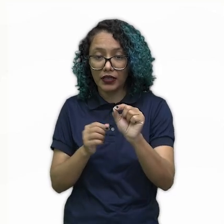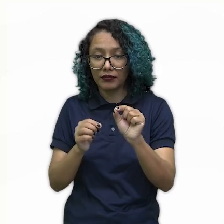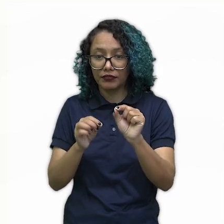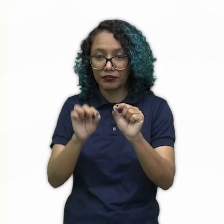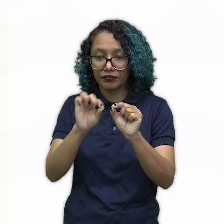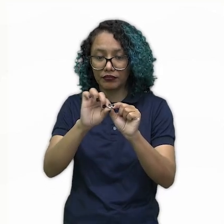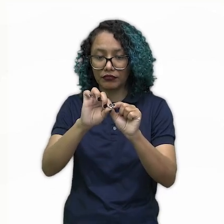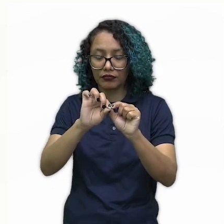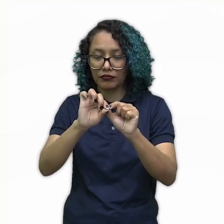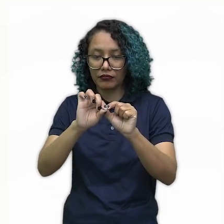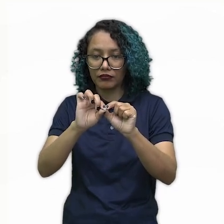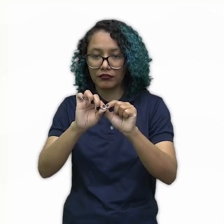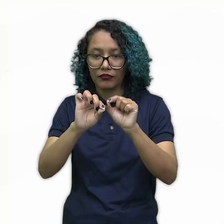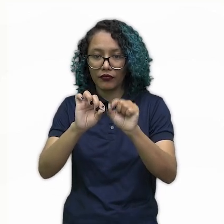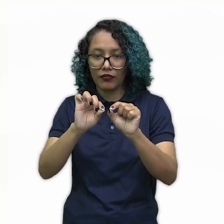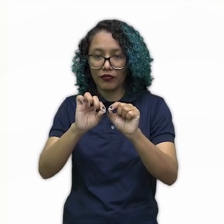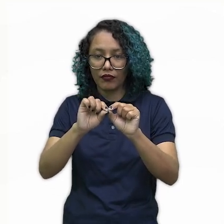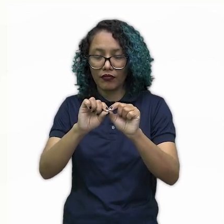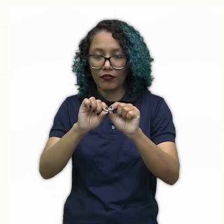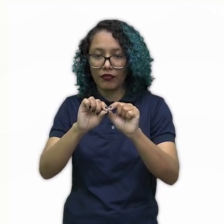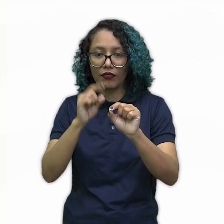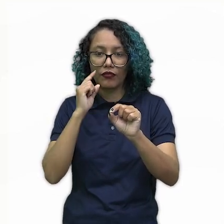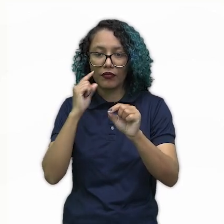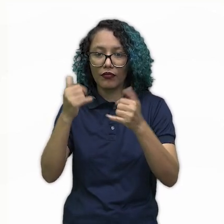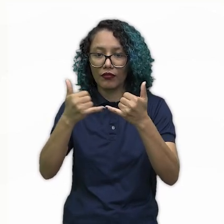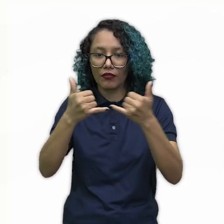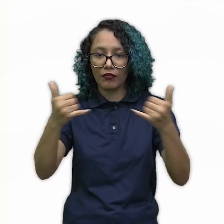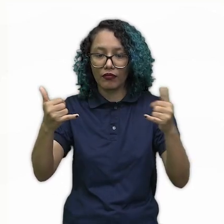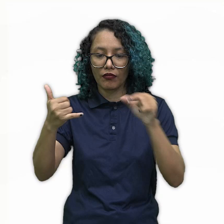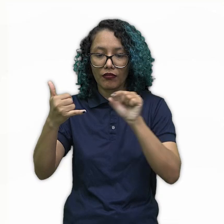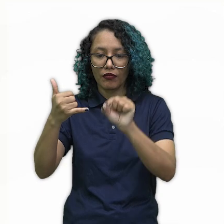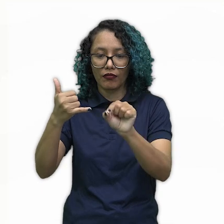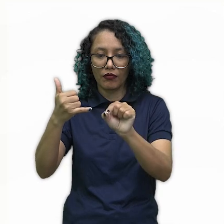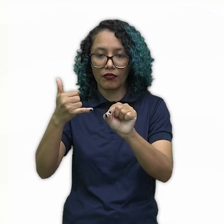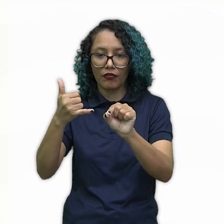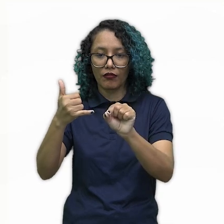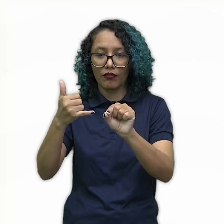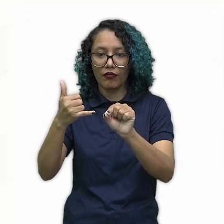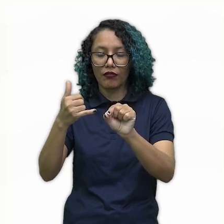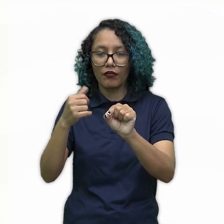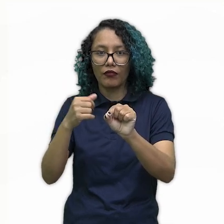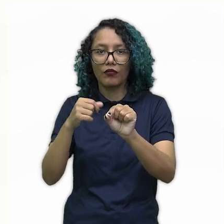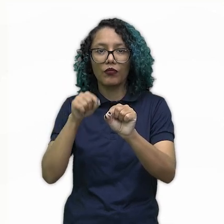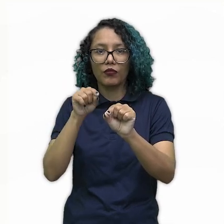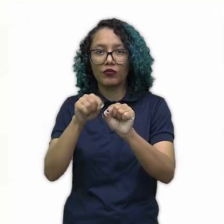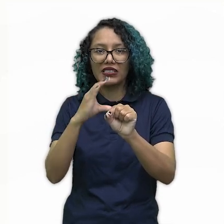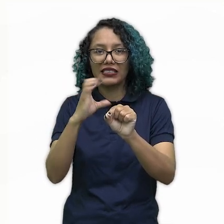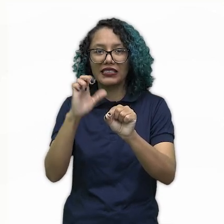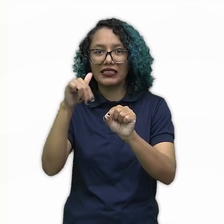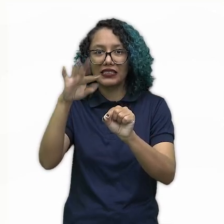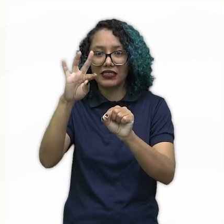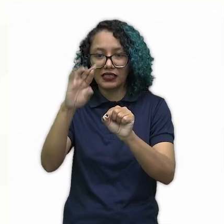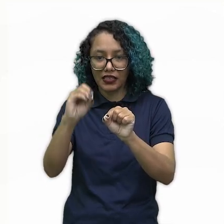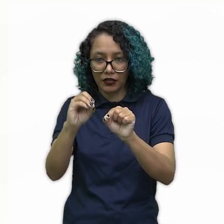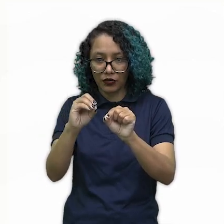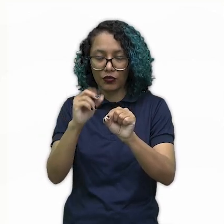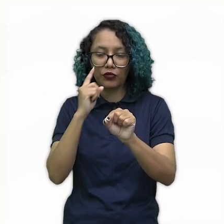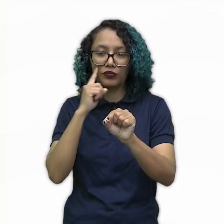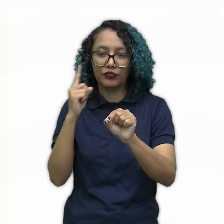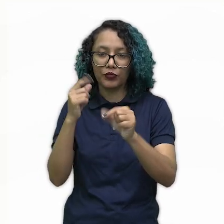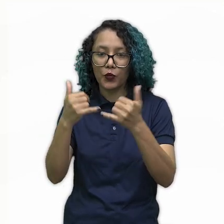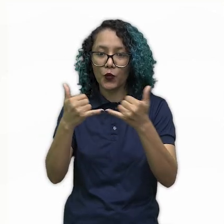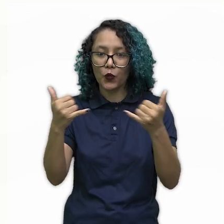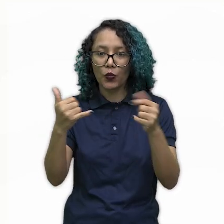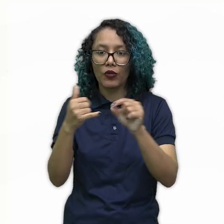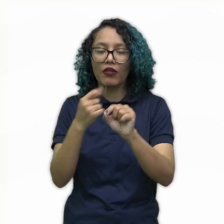tá? Aqui ele está representando pela essa linha, como o centro dessa linha vermelhinha aí.